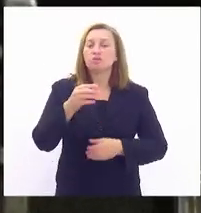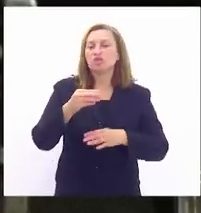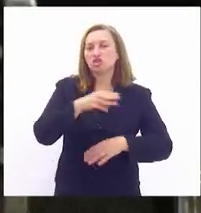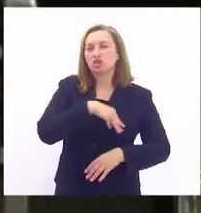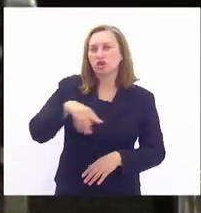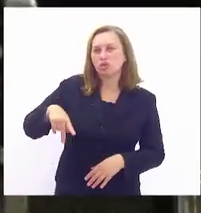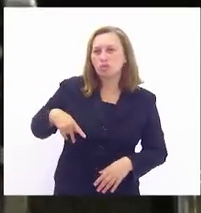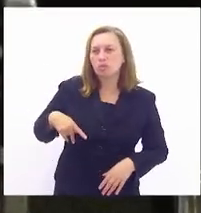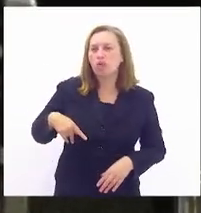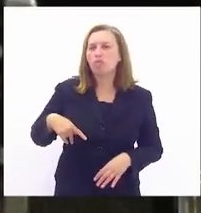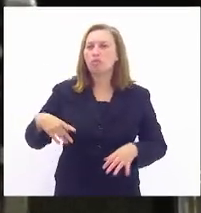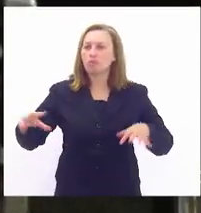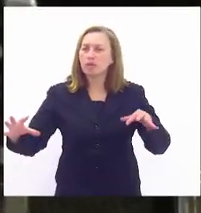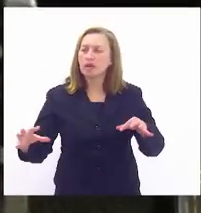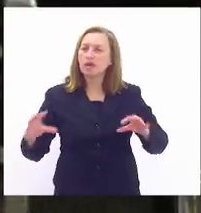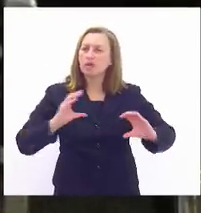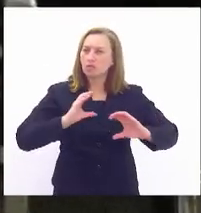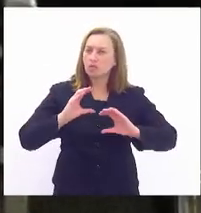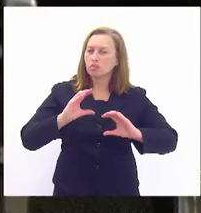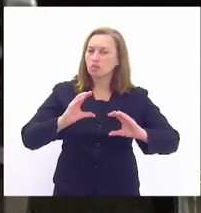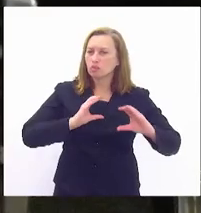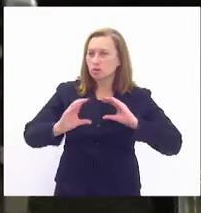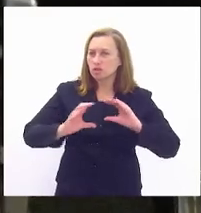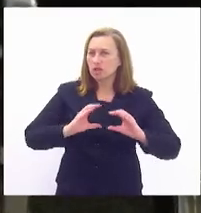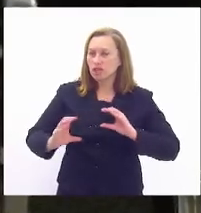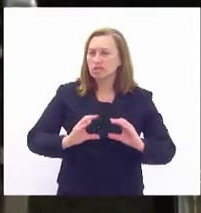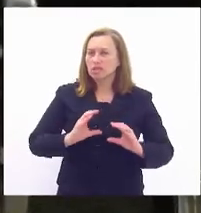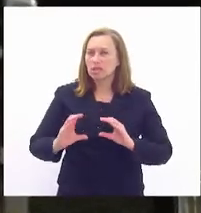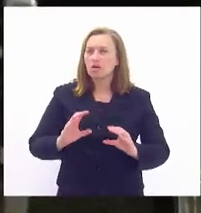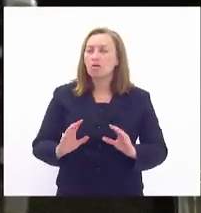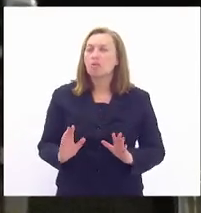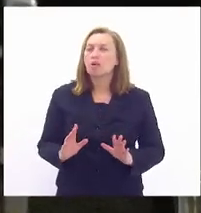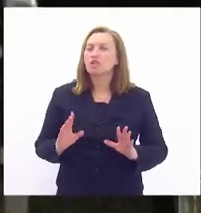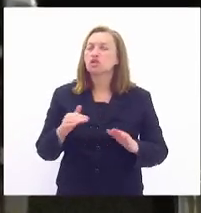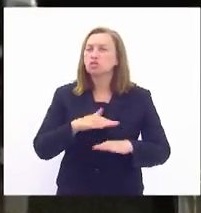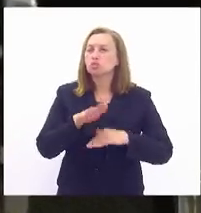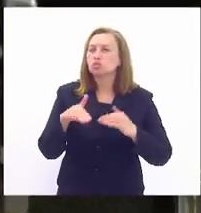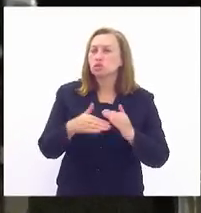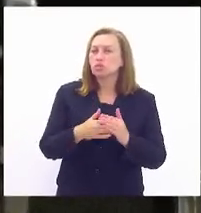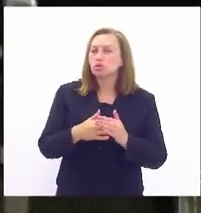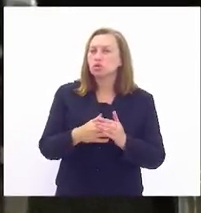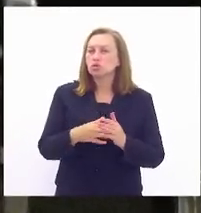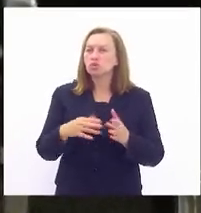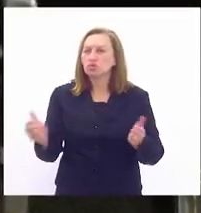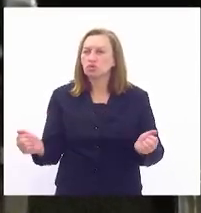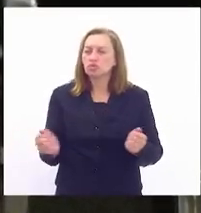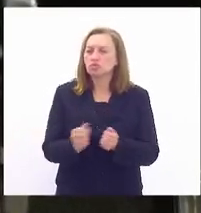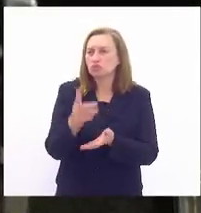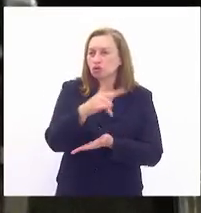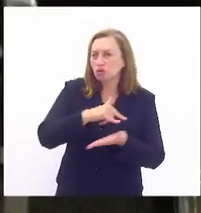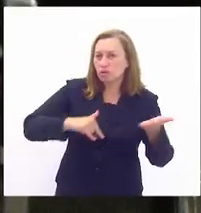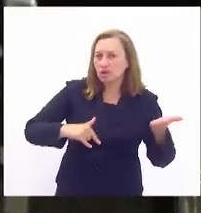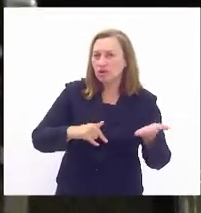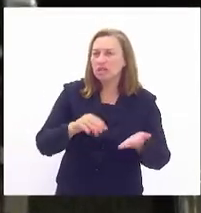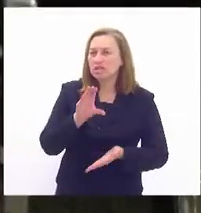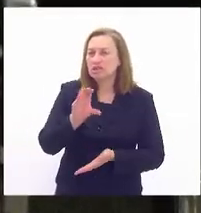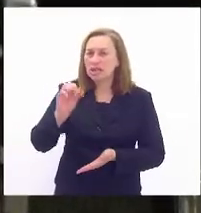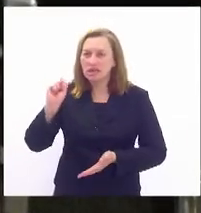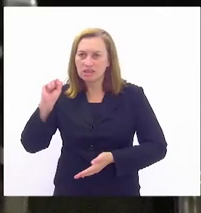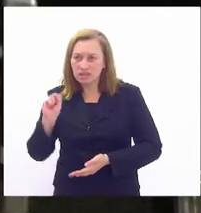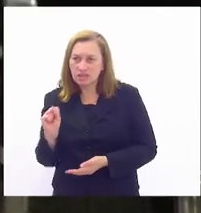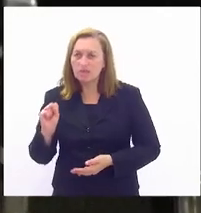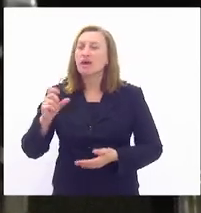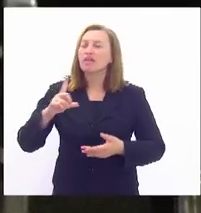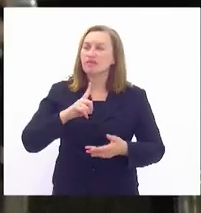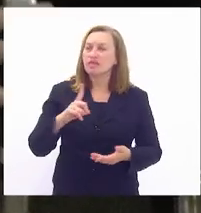o intermediador, mas esses atores que eu falei participam diretamente do TAC. A CSN tem uma listinha, assim, uma